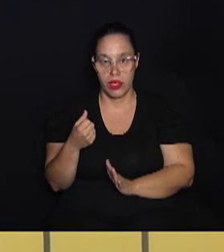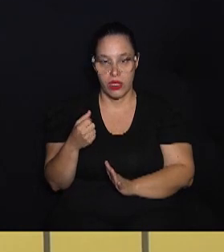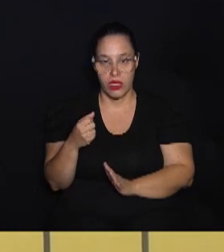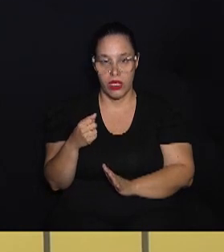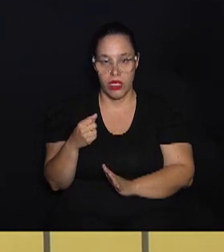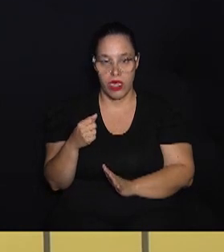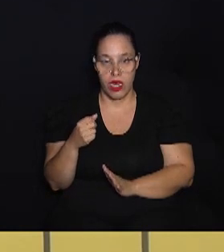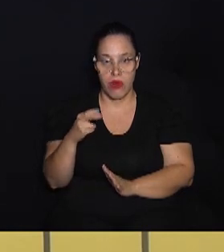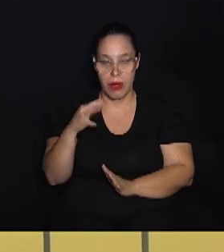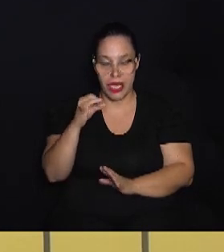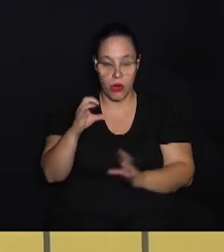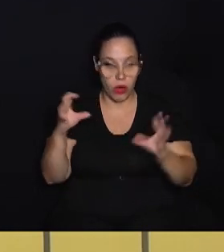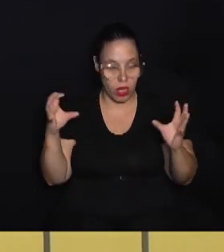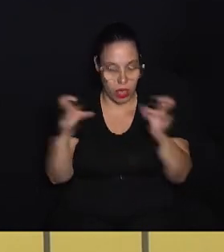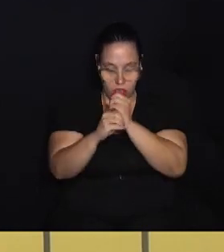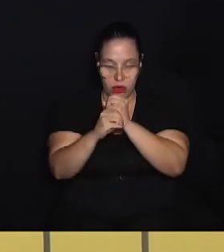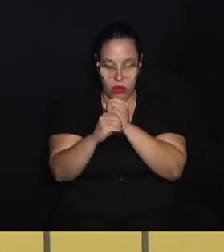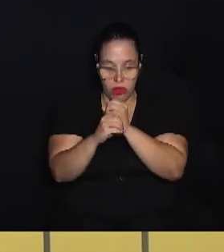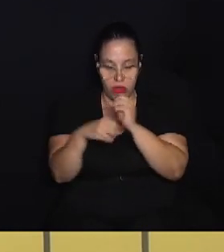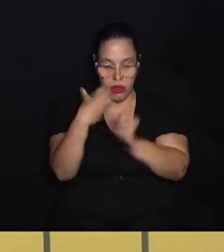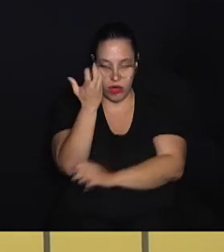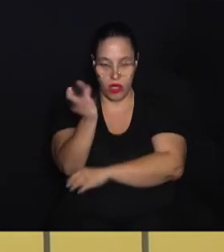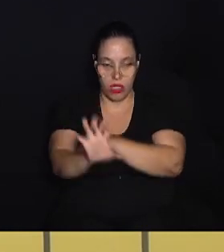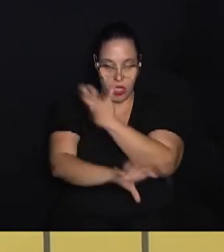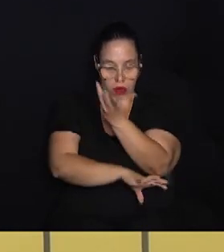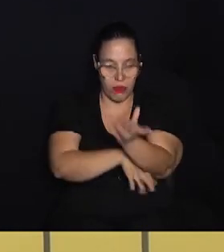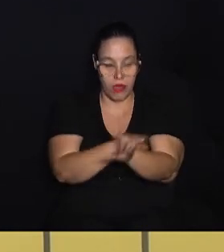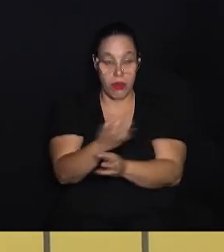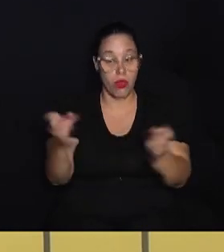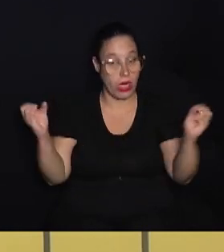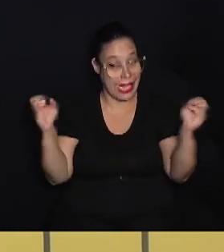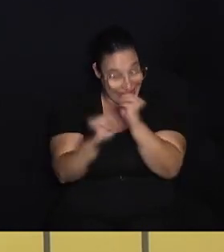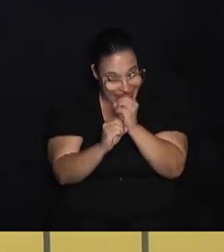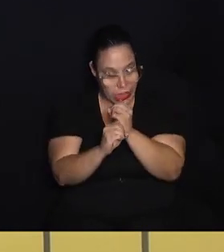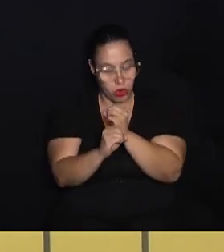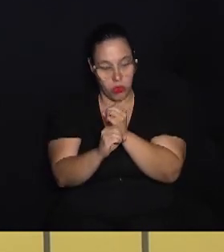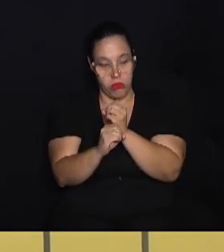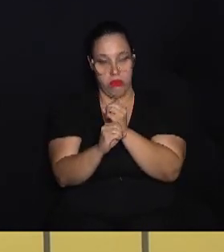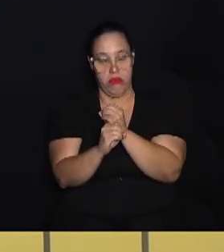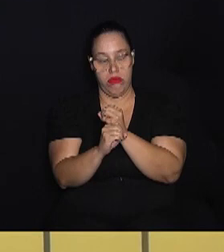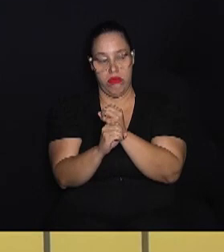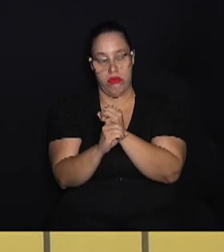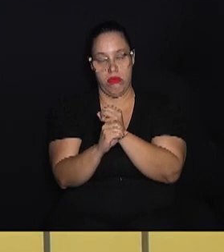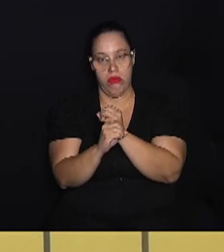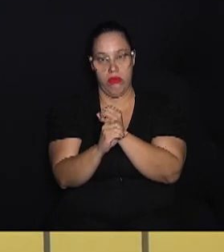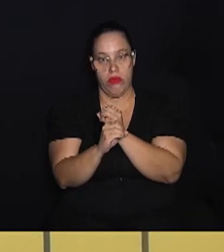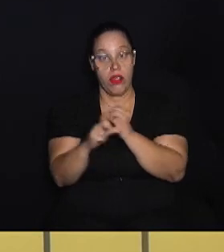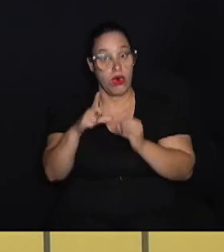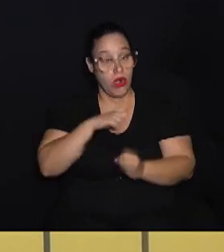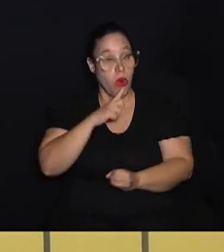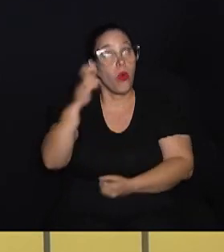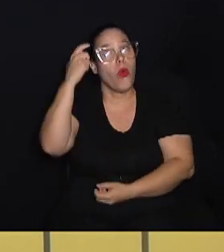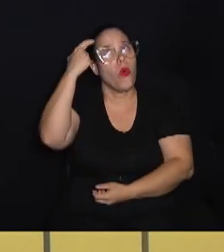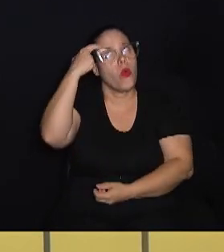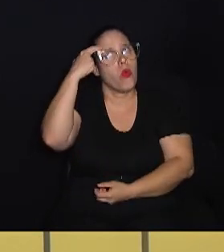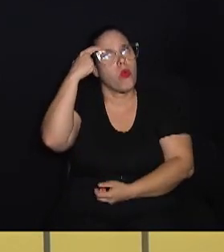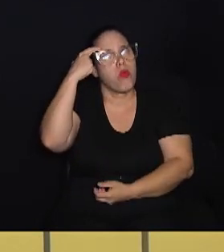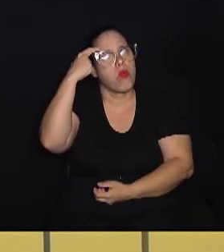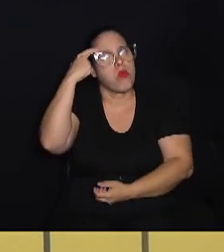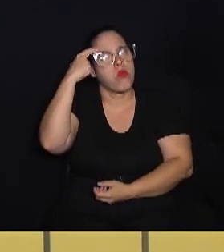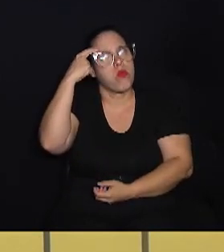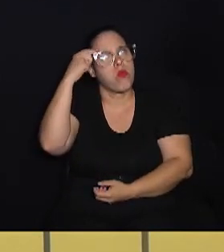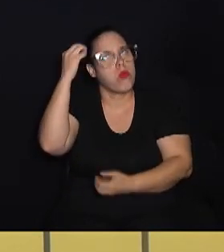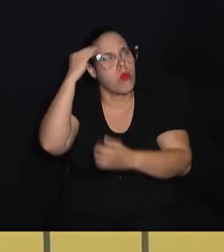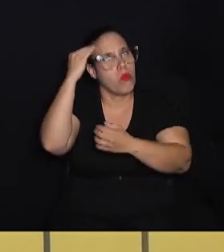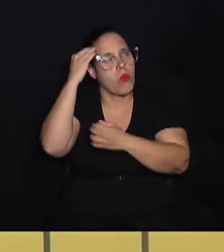zero, desmatamento zero, né? Então, a gente tem que ter consciência de que nós